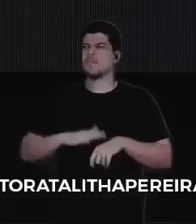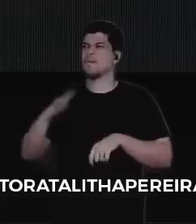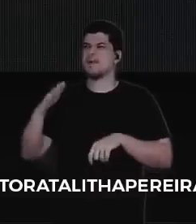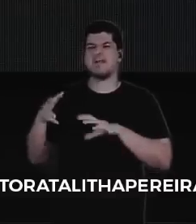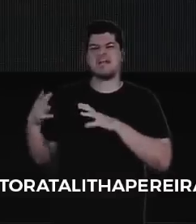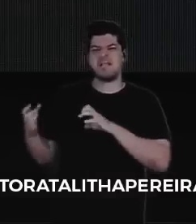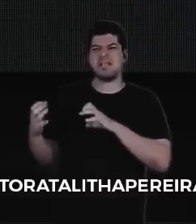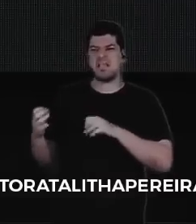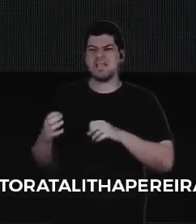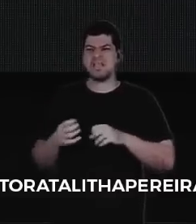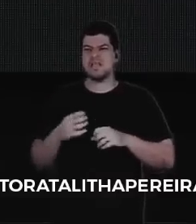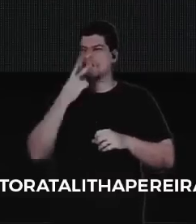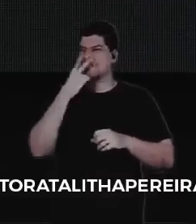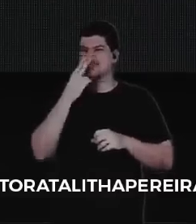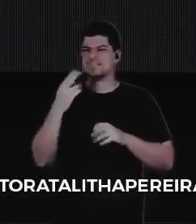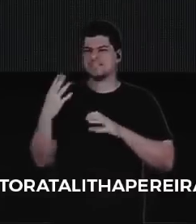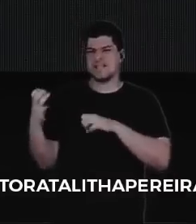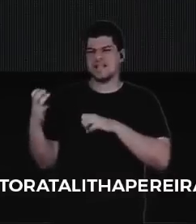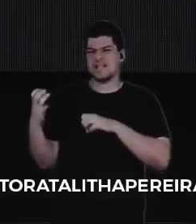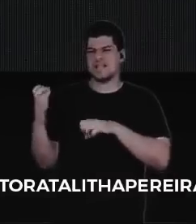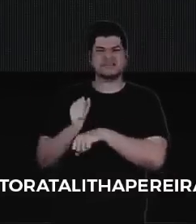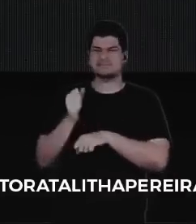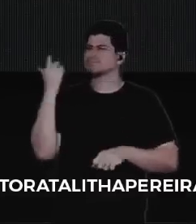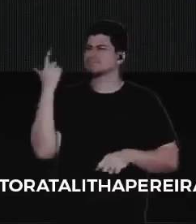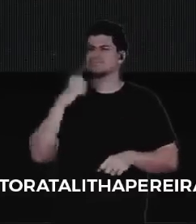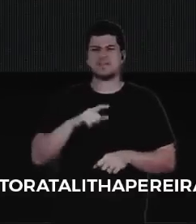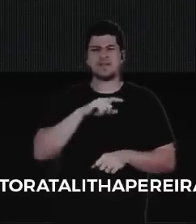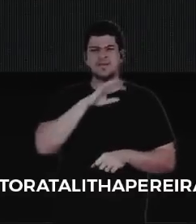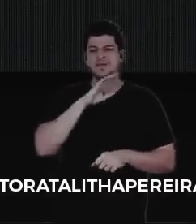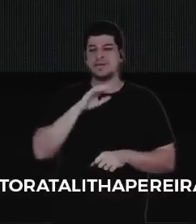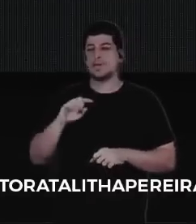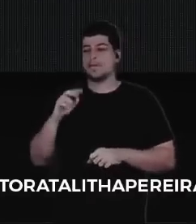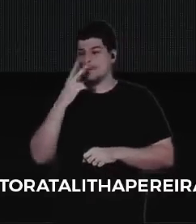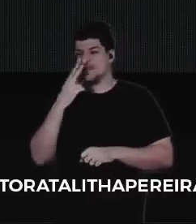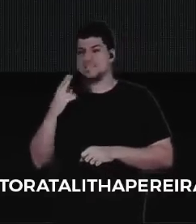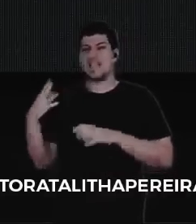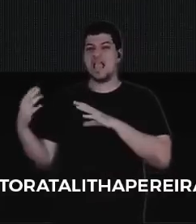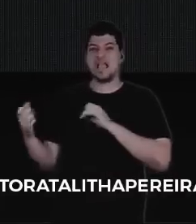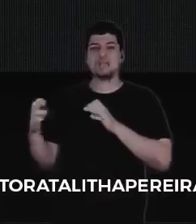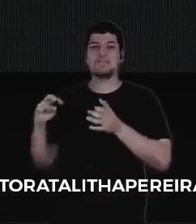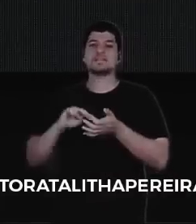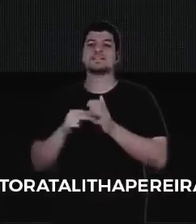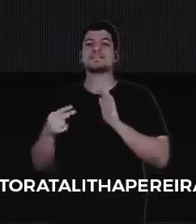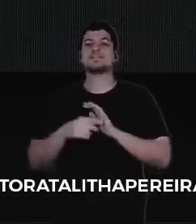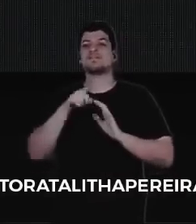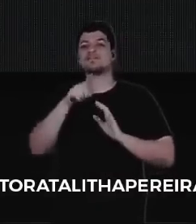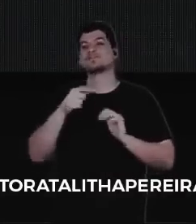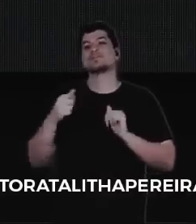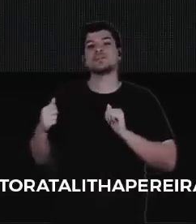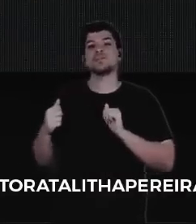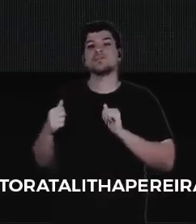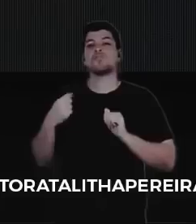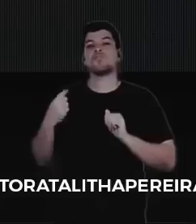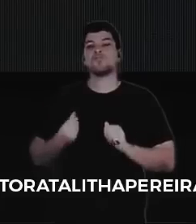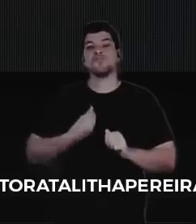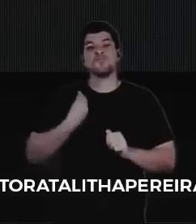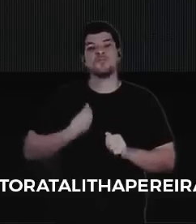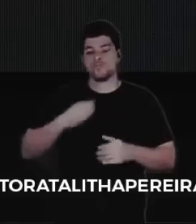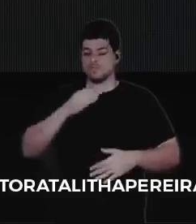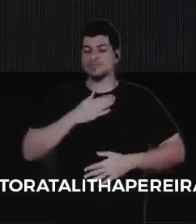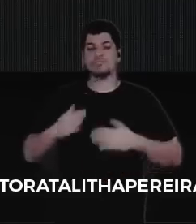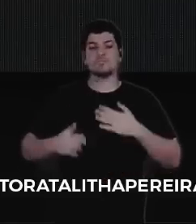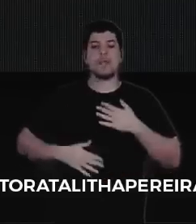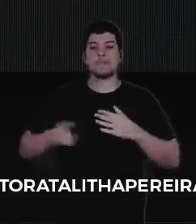positivo, independentemente do que está acontecendo ao seu redor. Por quê? Porque reclamar se torna seu comportamento padrão, o